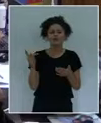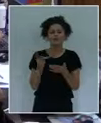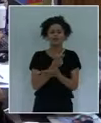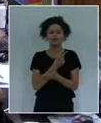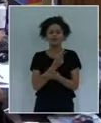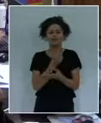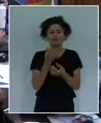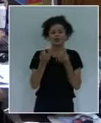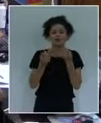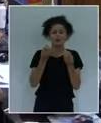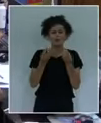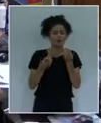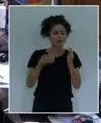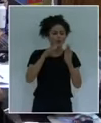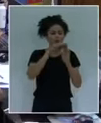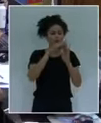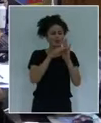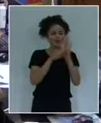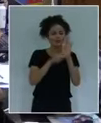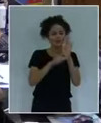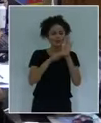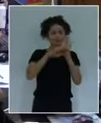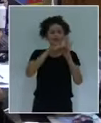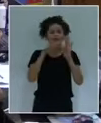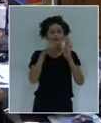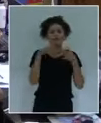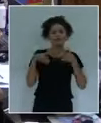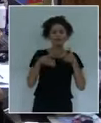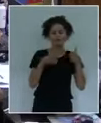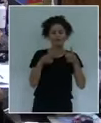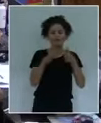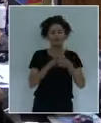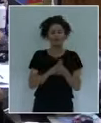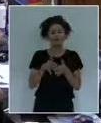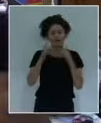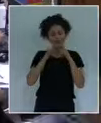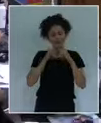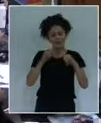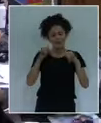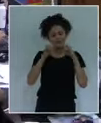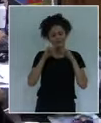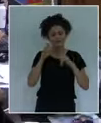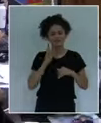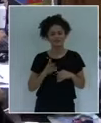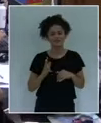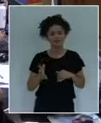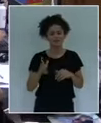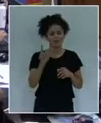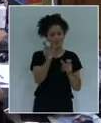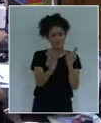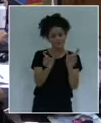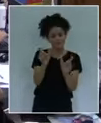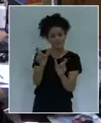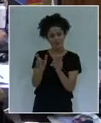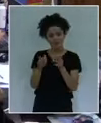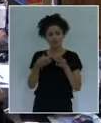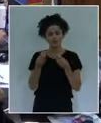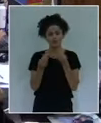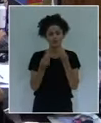estava baixando, comunicando com os moradores a margem do rio. Então, só mesmo parabenizar esse trabalho